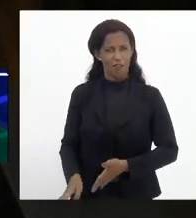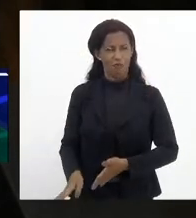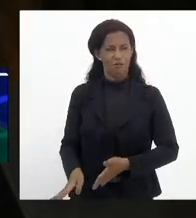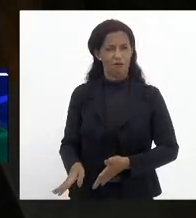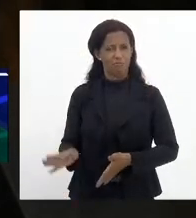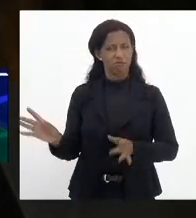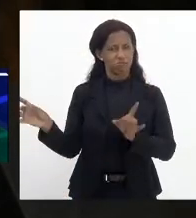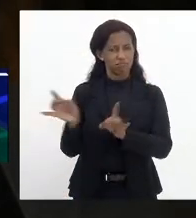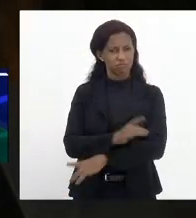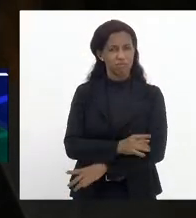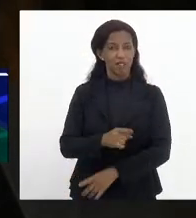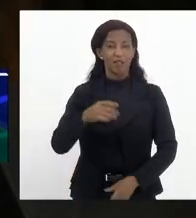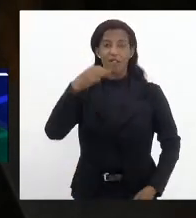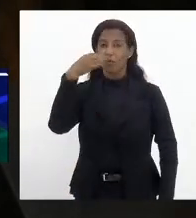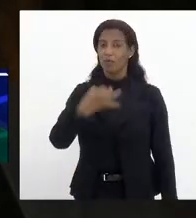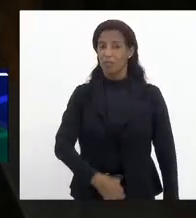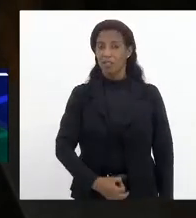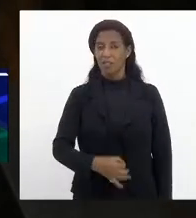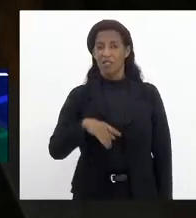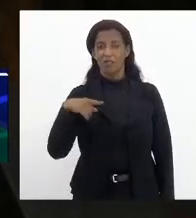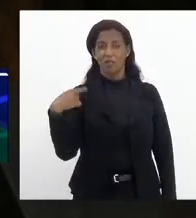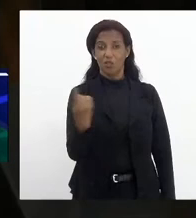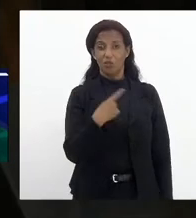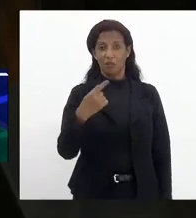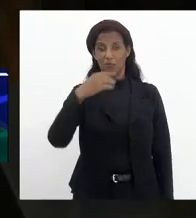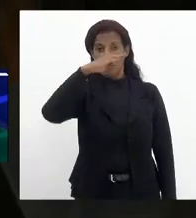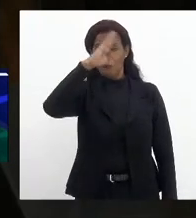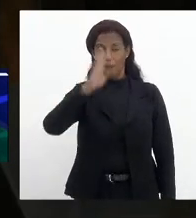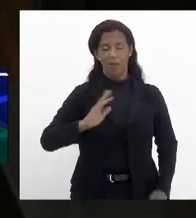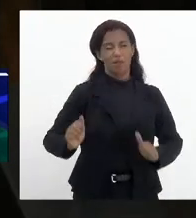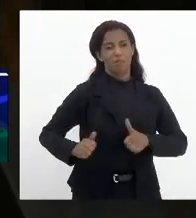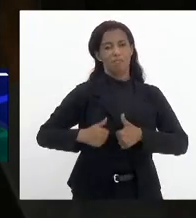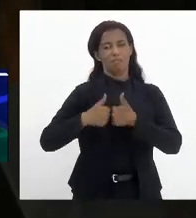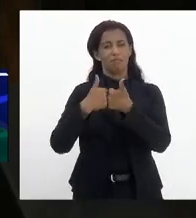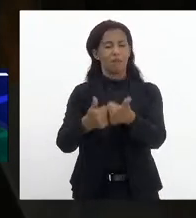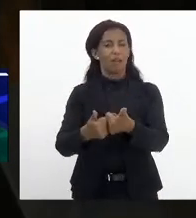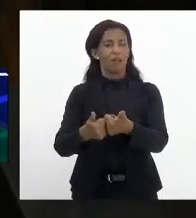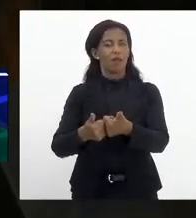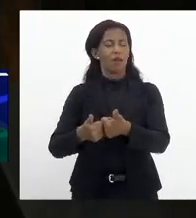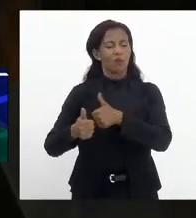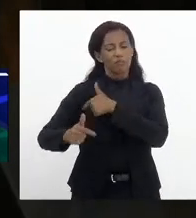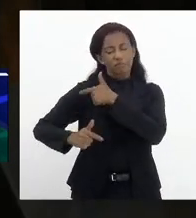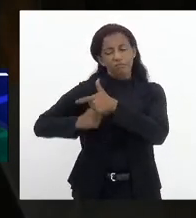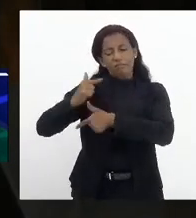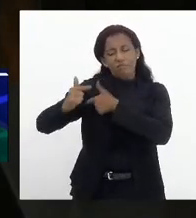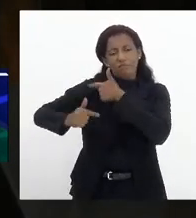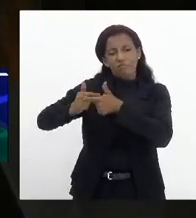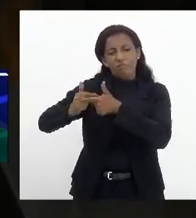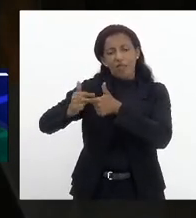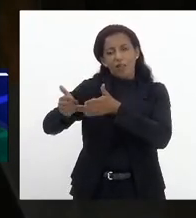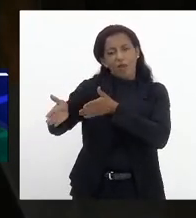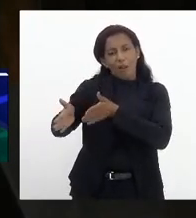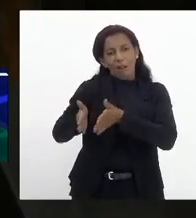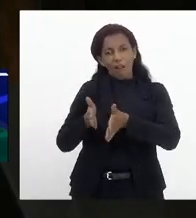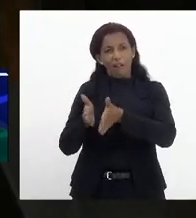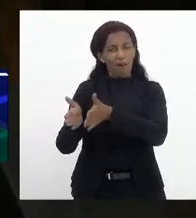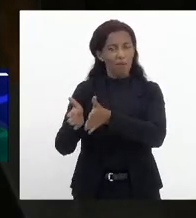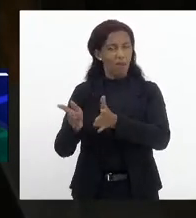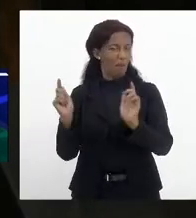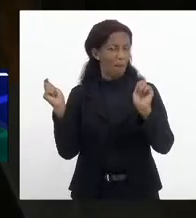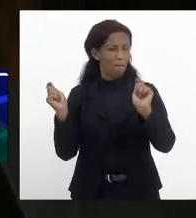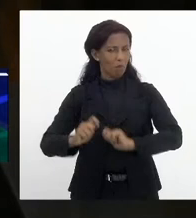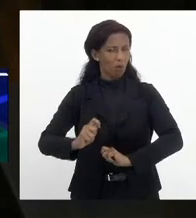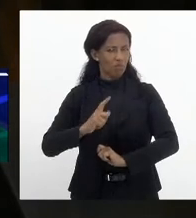certeza, a gente terá um Brasil muito melhor. A luta só está no meio do caminho, mas vocês podem